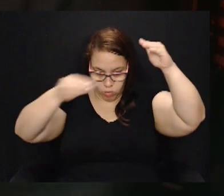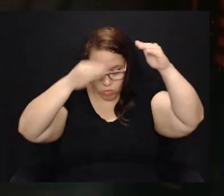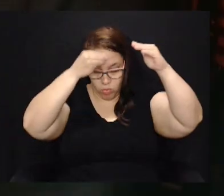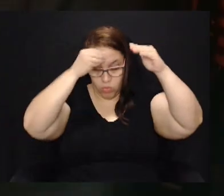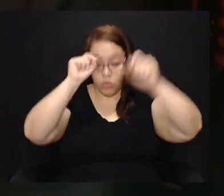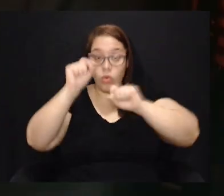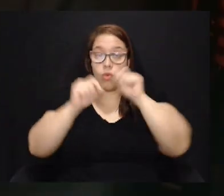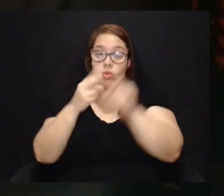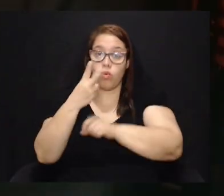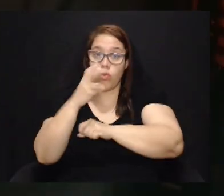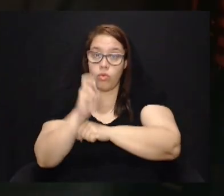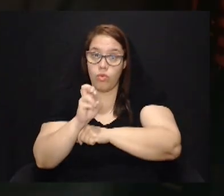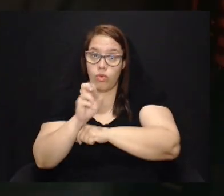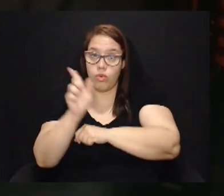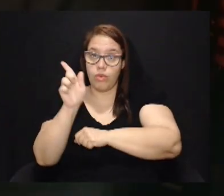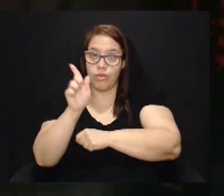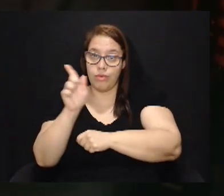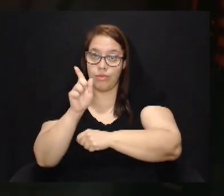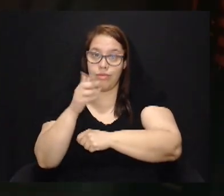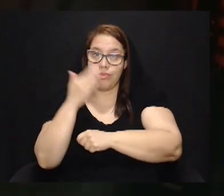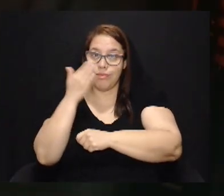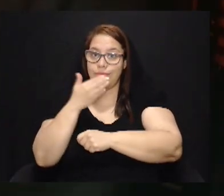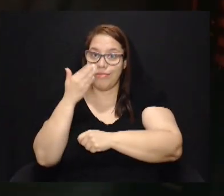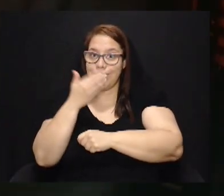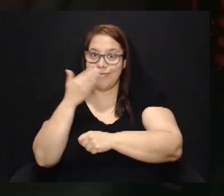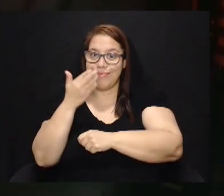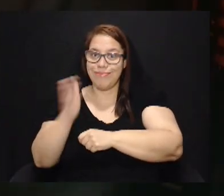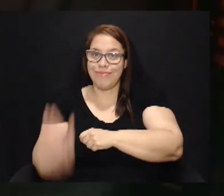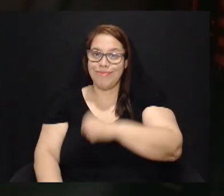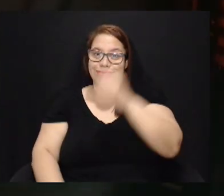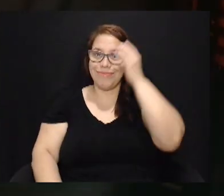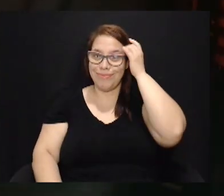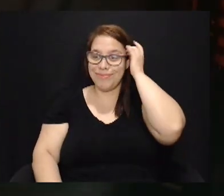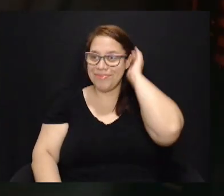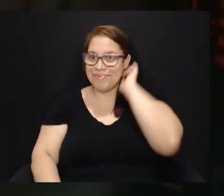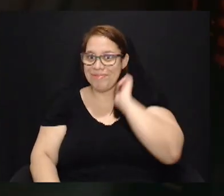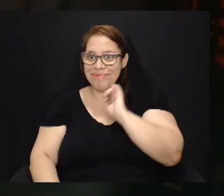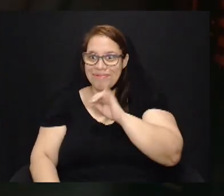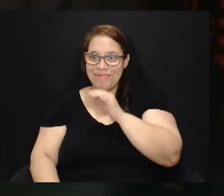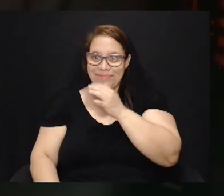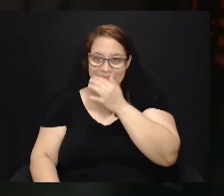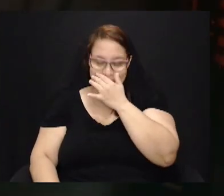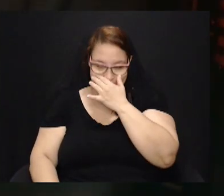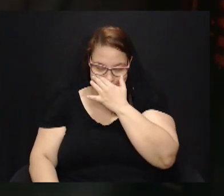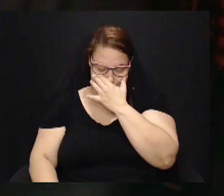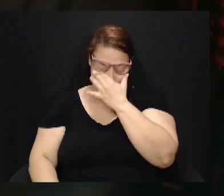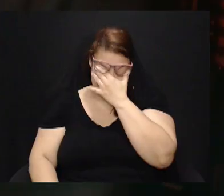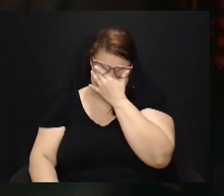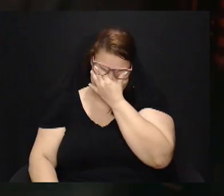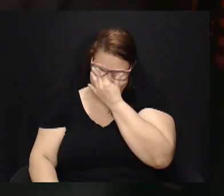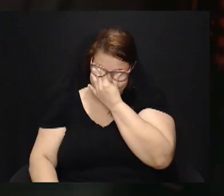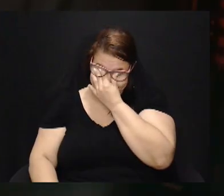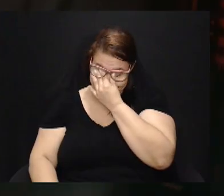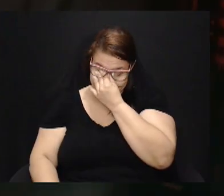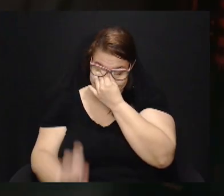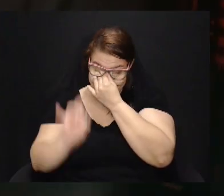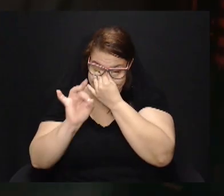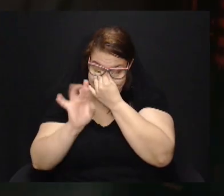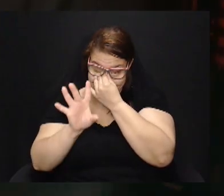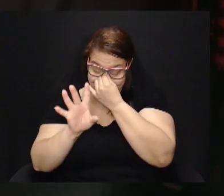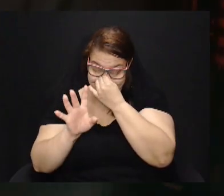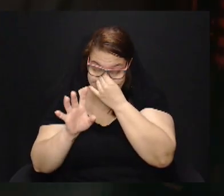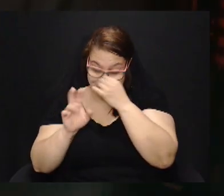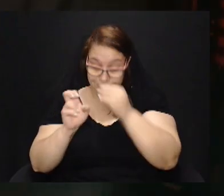25 gramas de açúcar? Gente do céu, quantas gramas de açúcar eu já consumi agora de manhã, entende? Então, como é